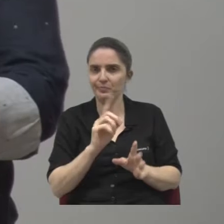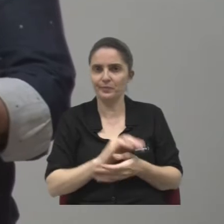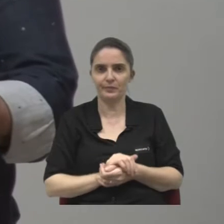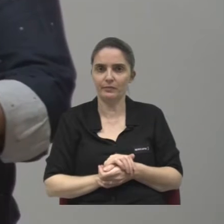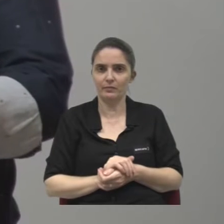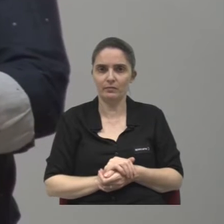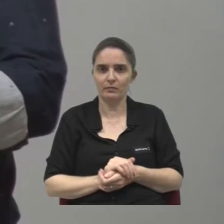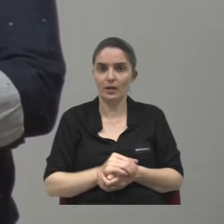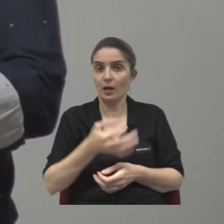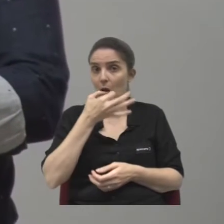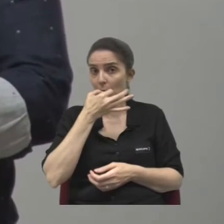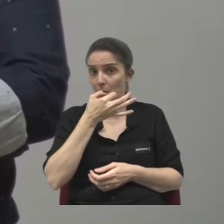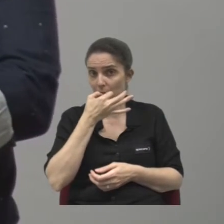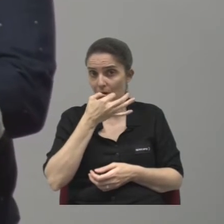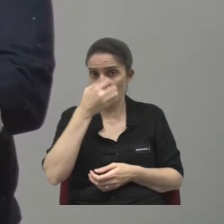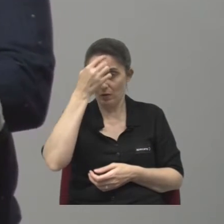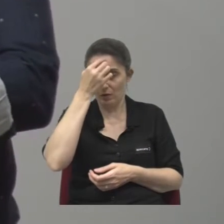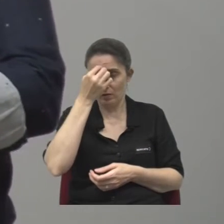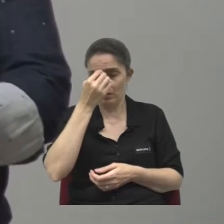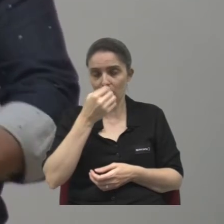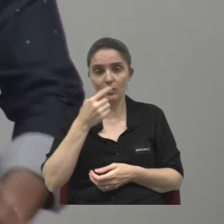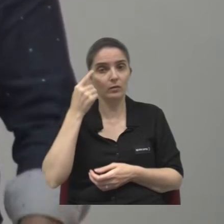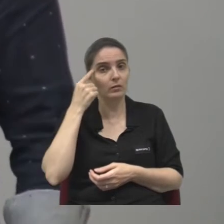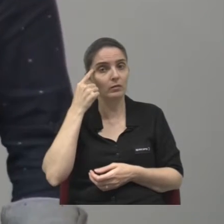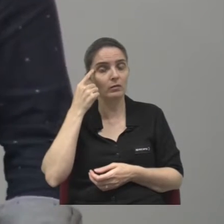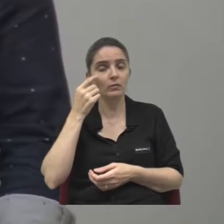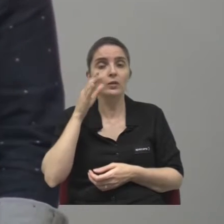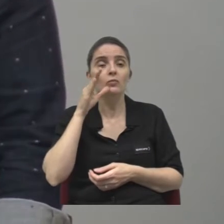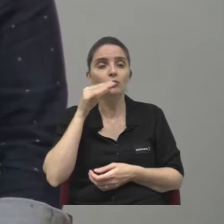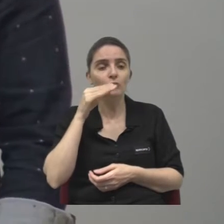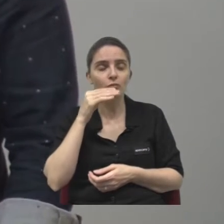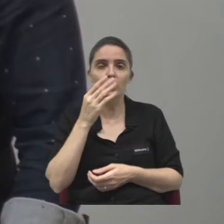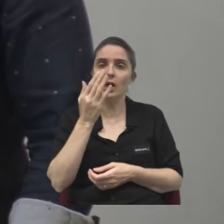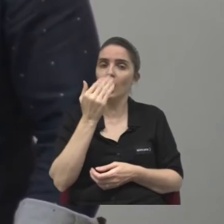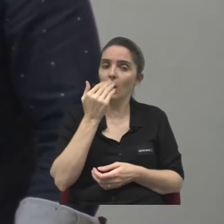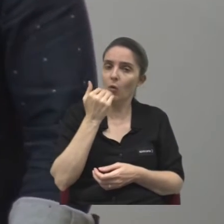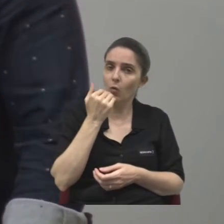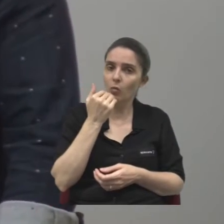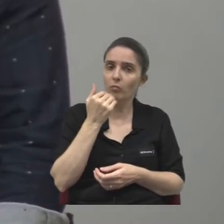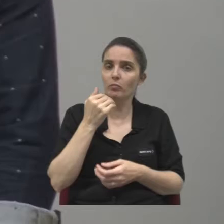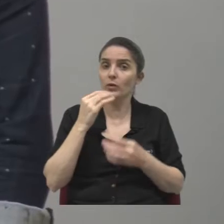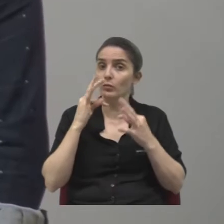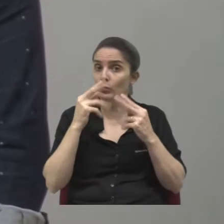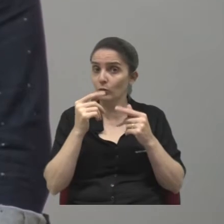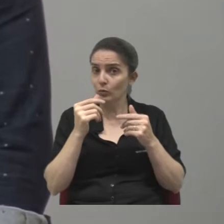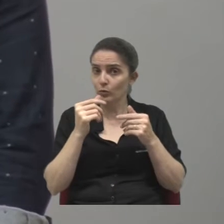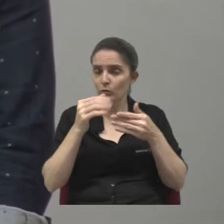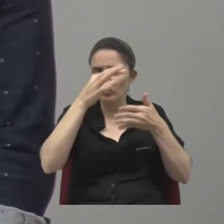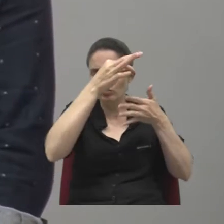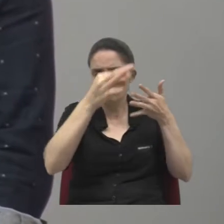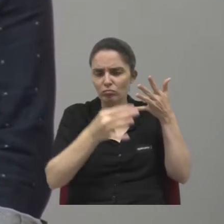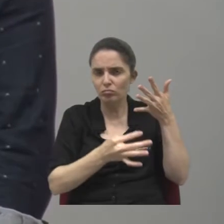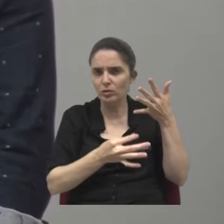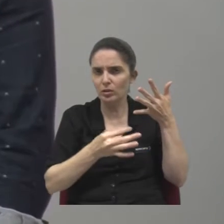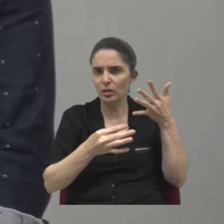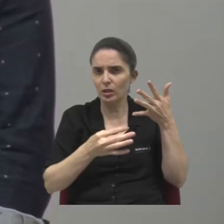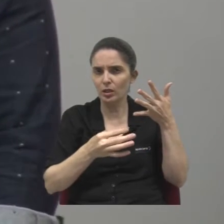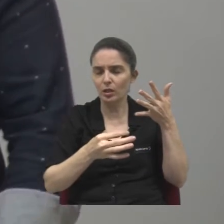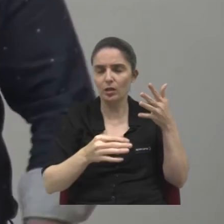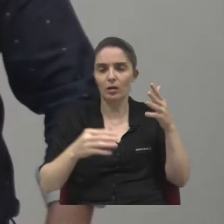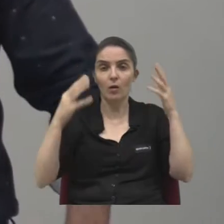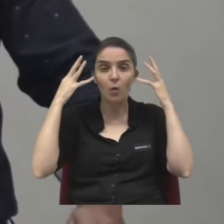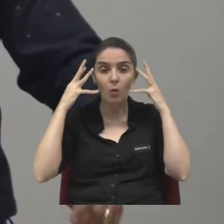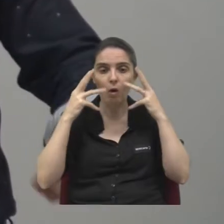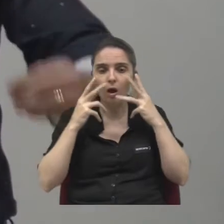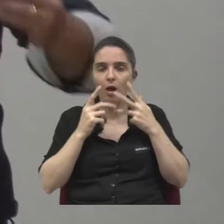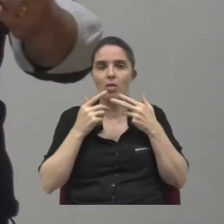gasto que o governo tem com funcionário, com alimentação, especificado por animal, se o objetivo é fazer com que a criança ou